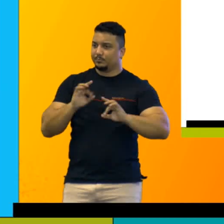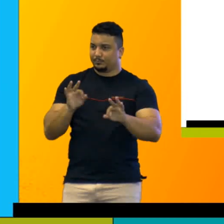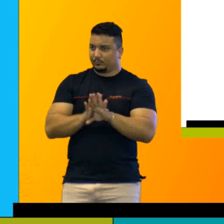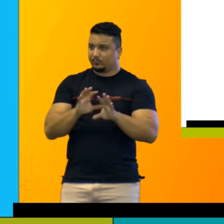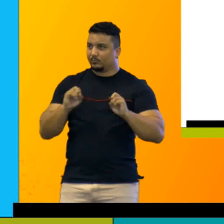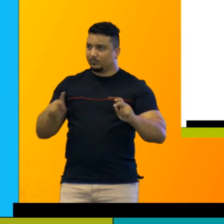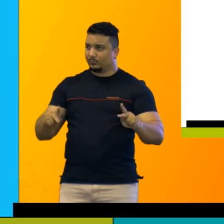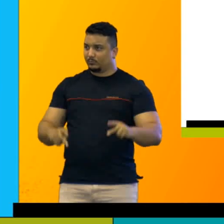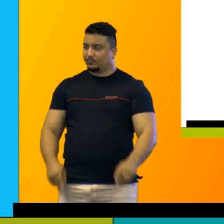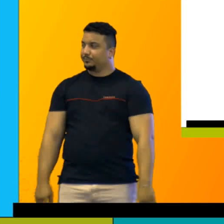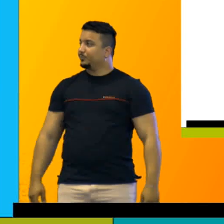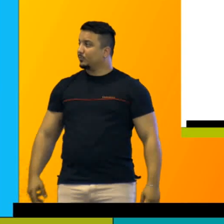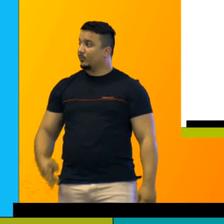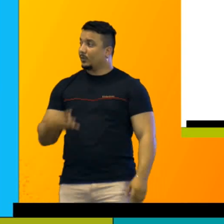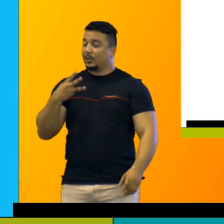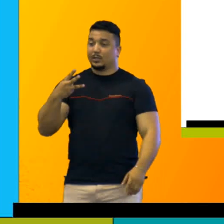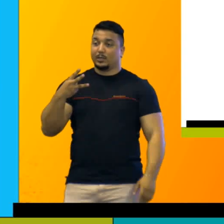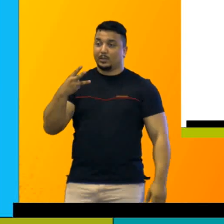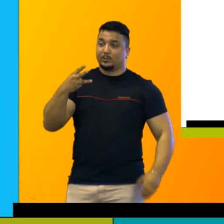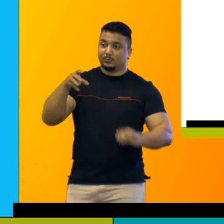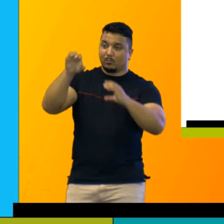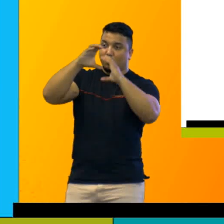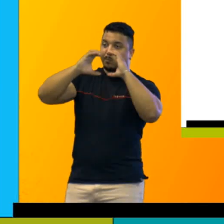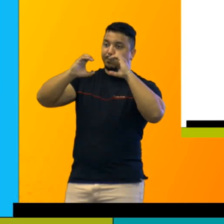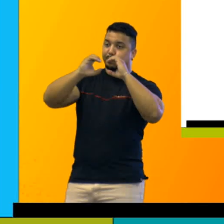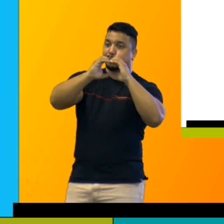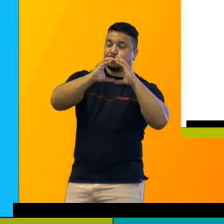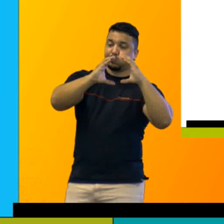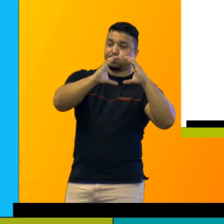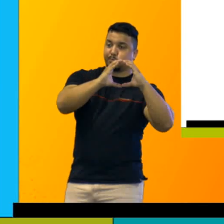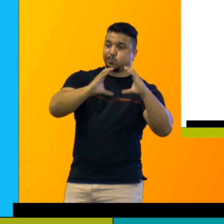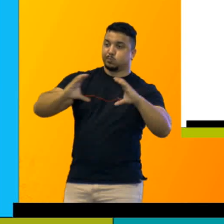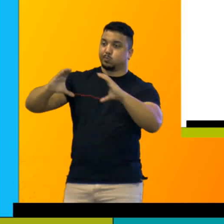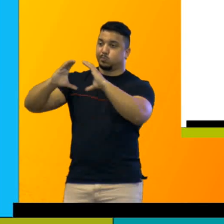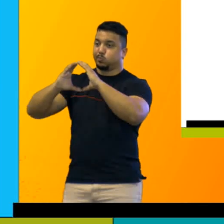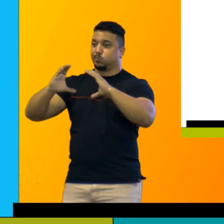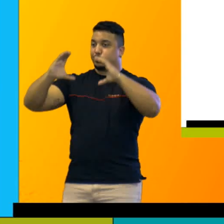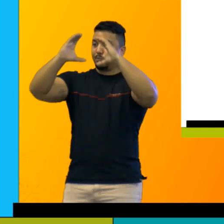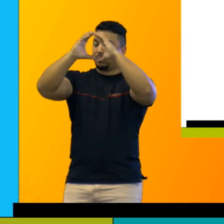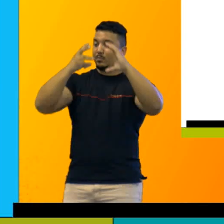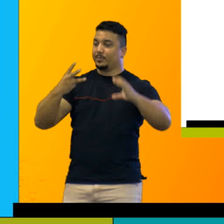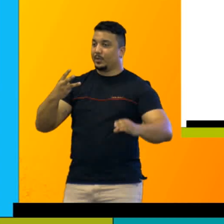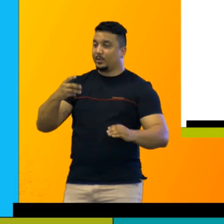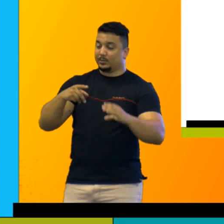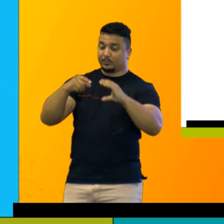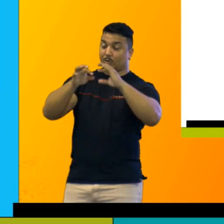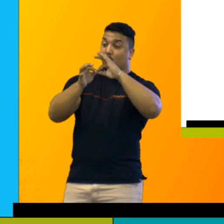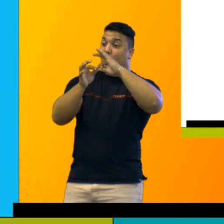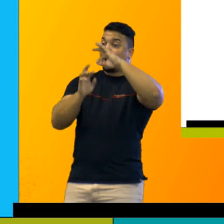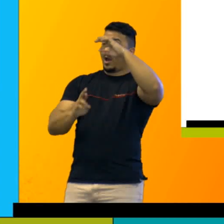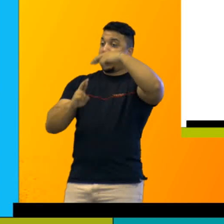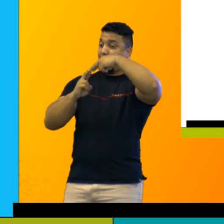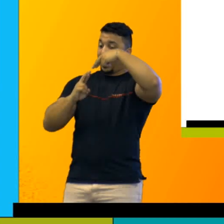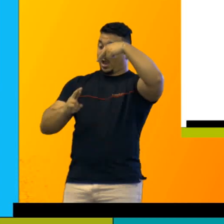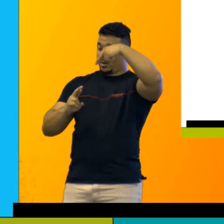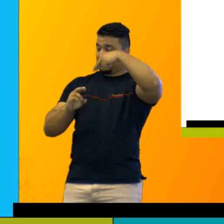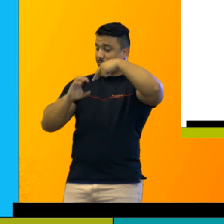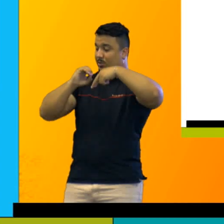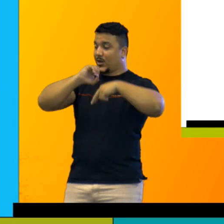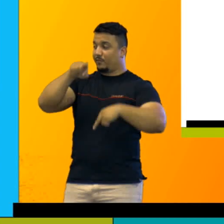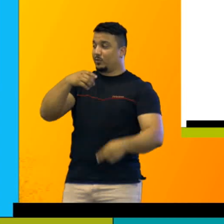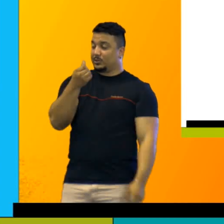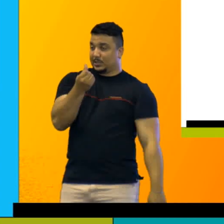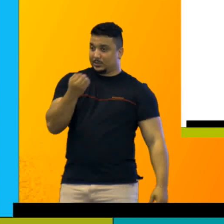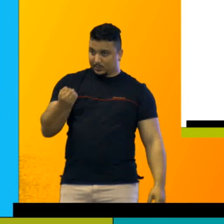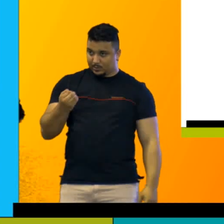lá. 3 círculos, 3 circunferências com raio 0,60. Raio